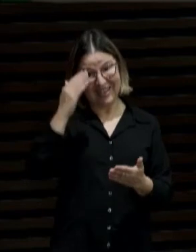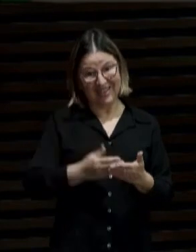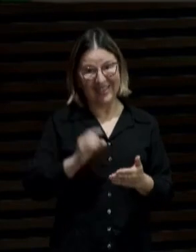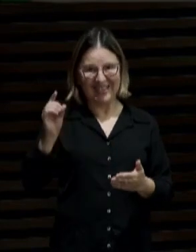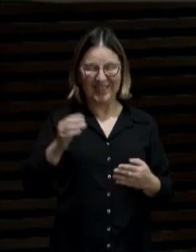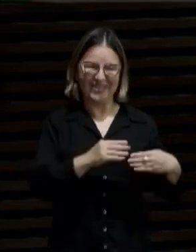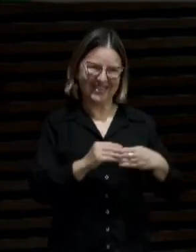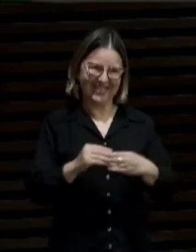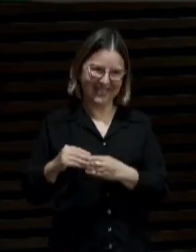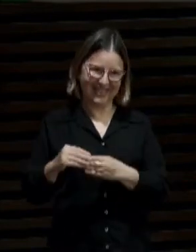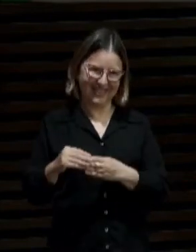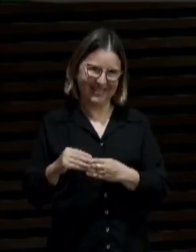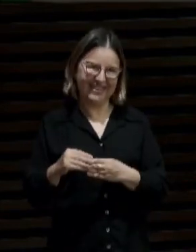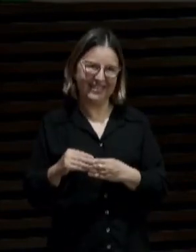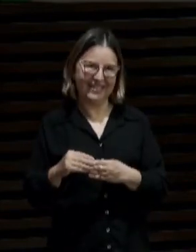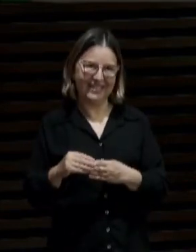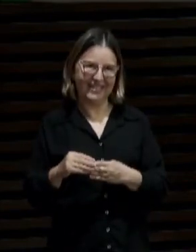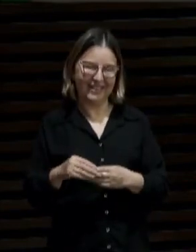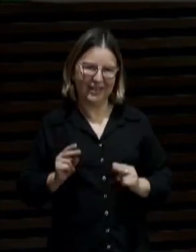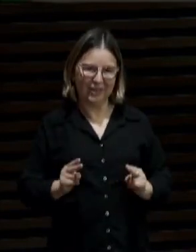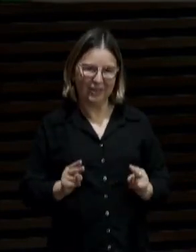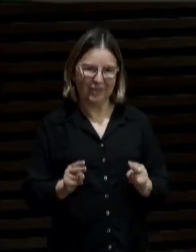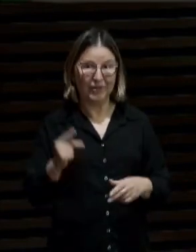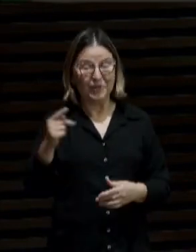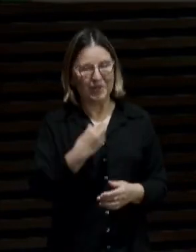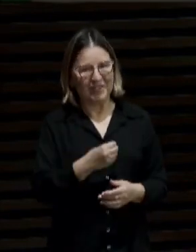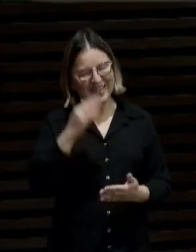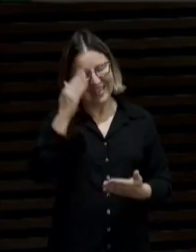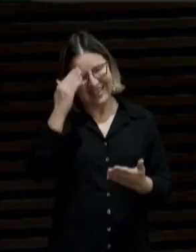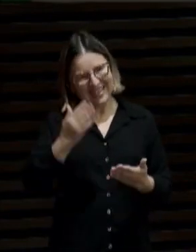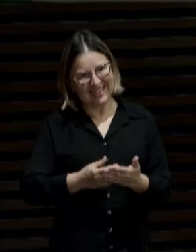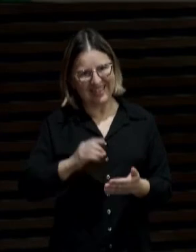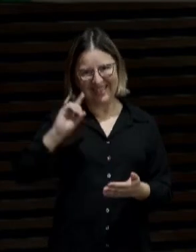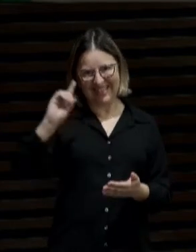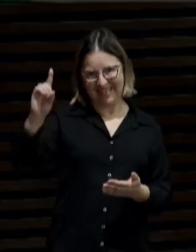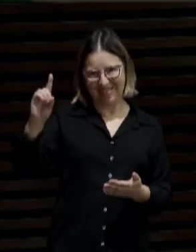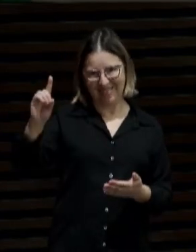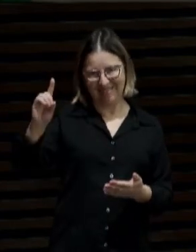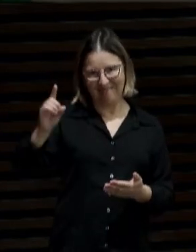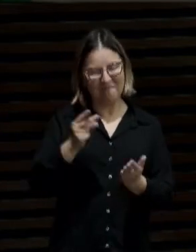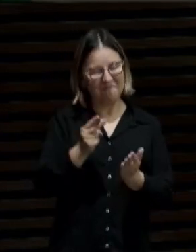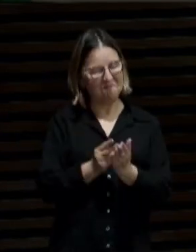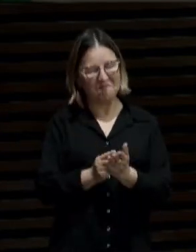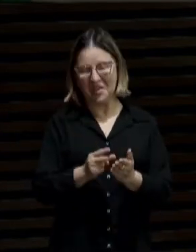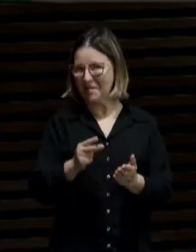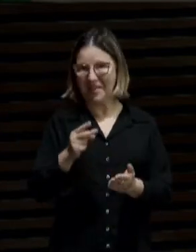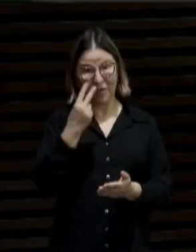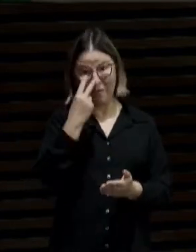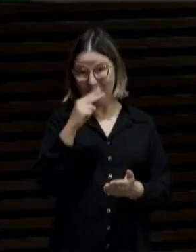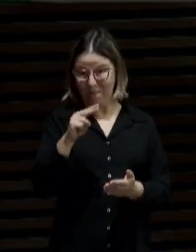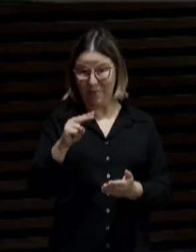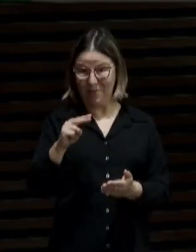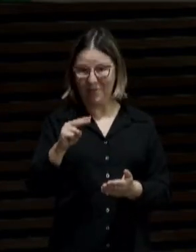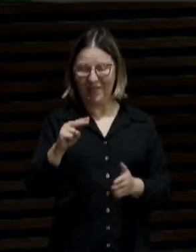guiá-lo e passou sua vida crendo em Deus sem sequer ver a promessa ser cumprida. Foi